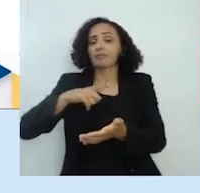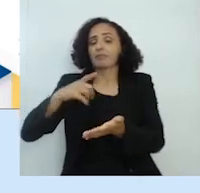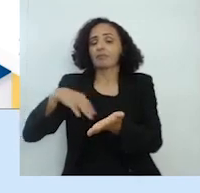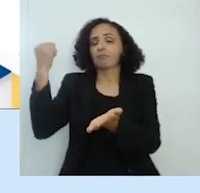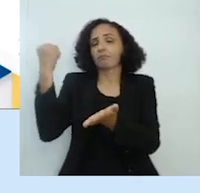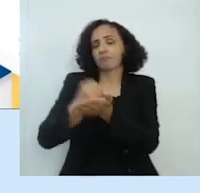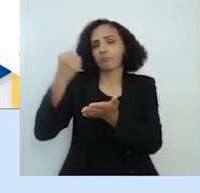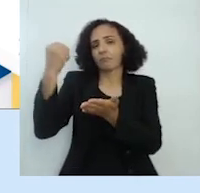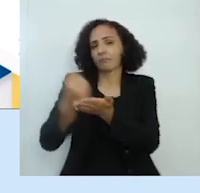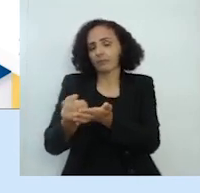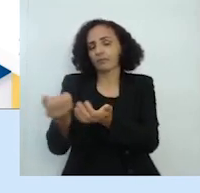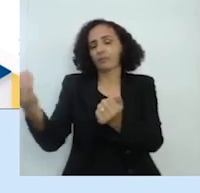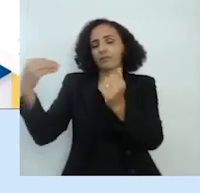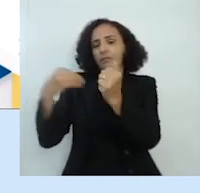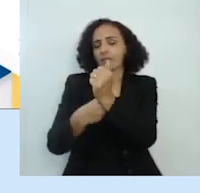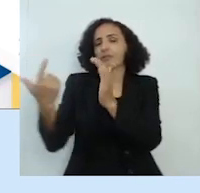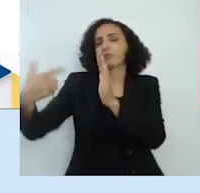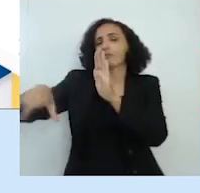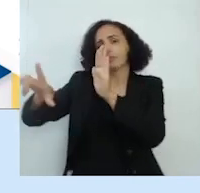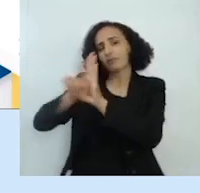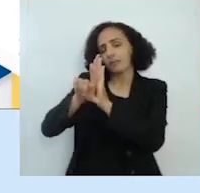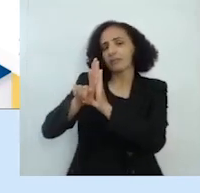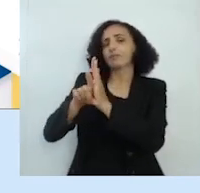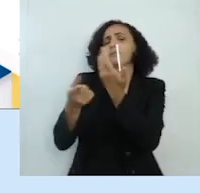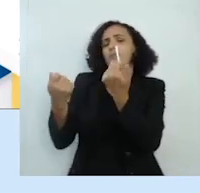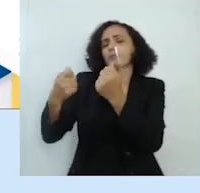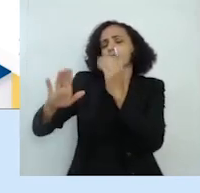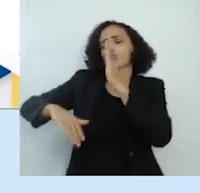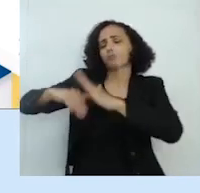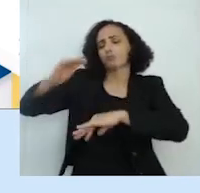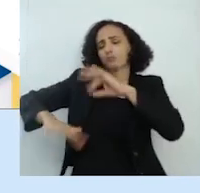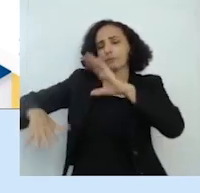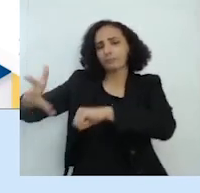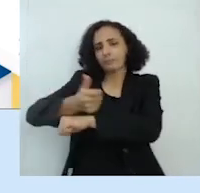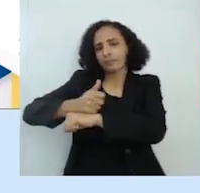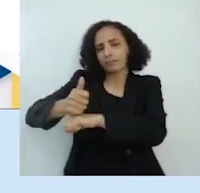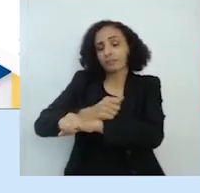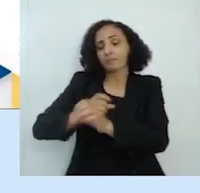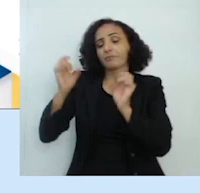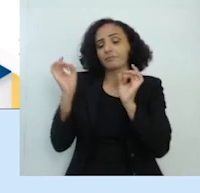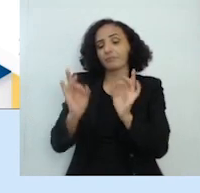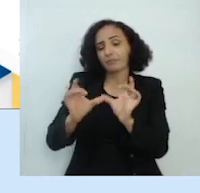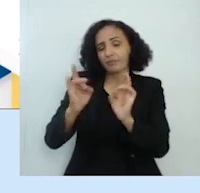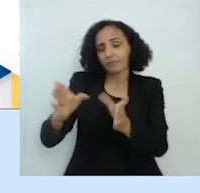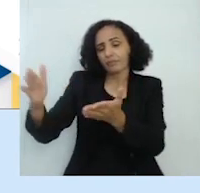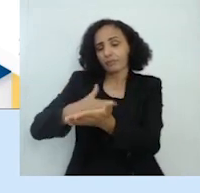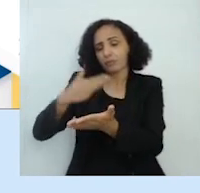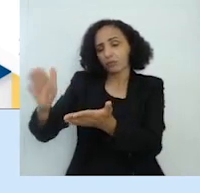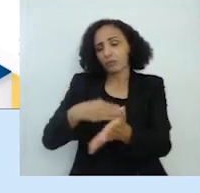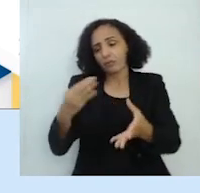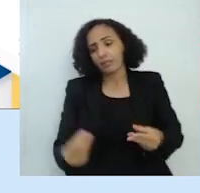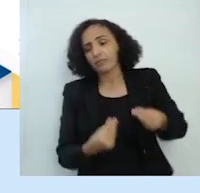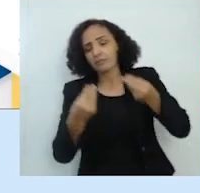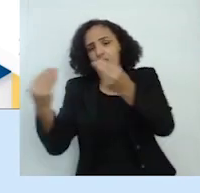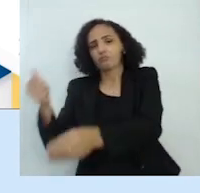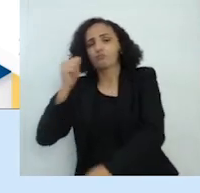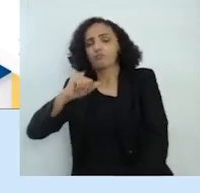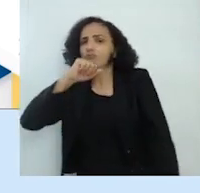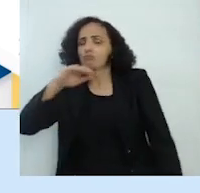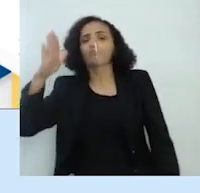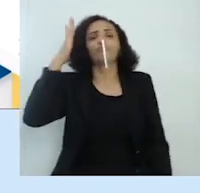ela tem código de lei para poder funcionar e vai ter profissionais para poder vender trabalhar nela. Entendeu